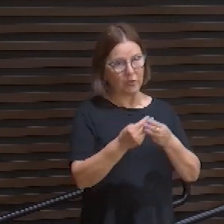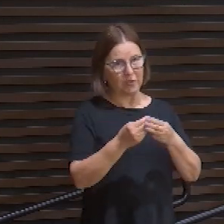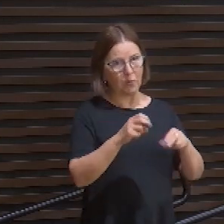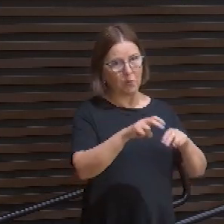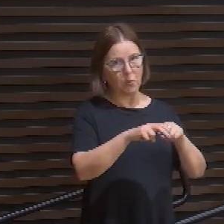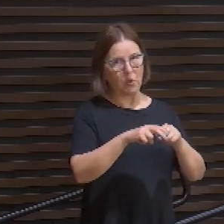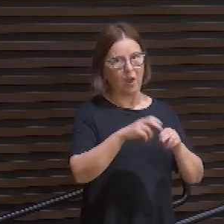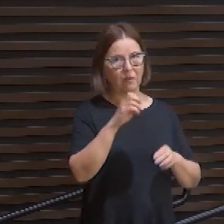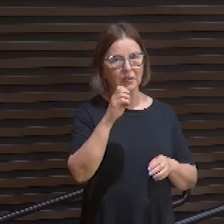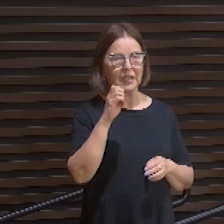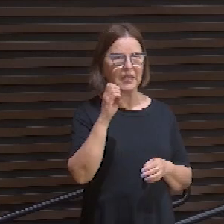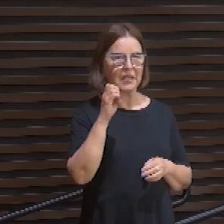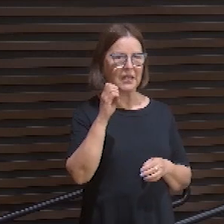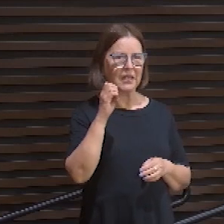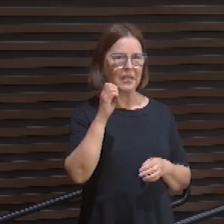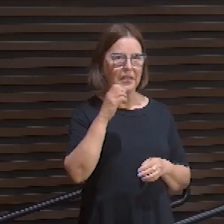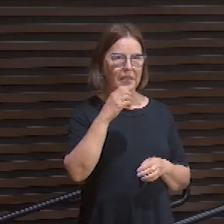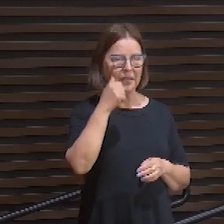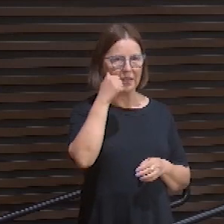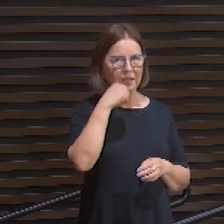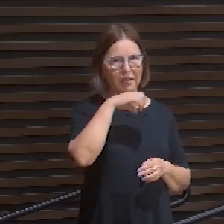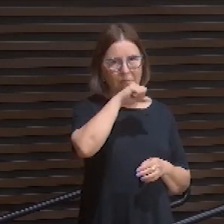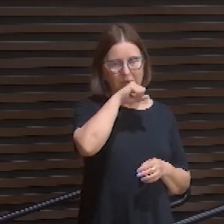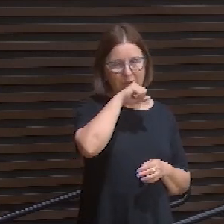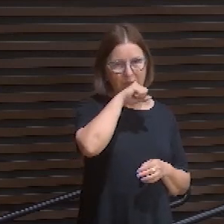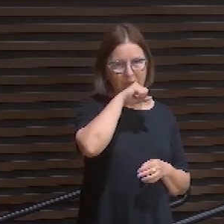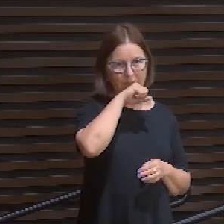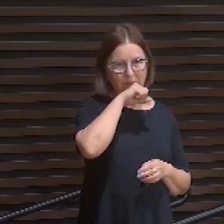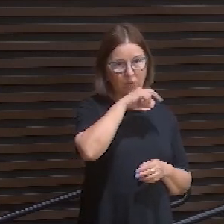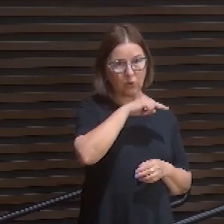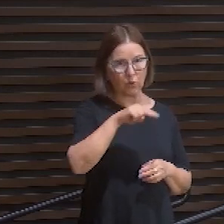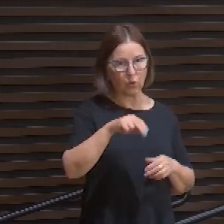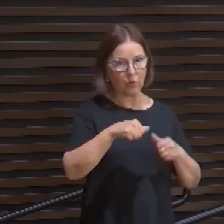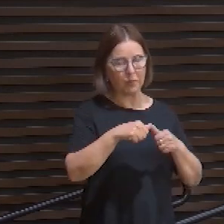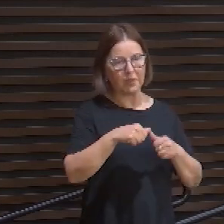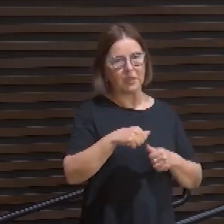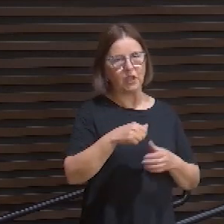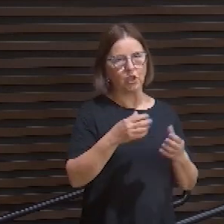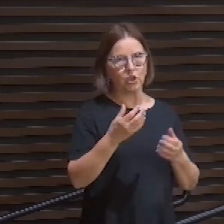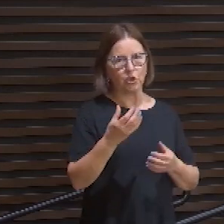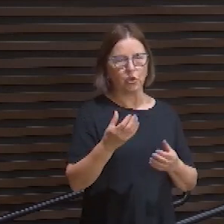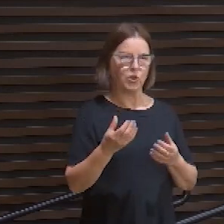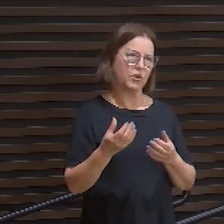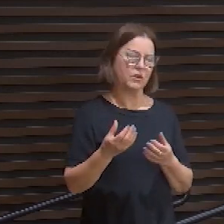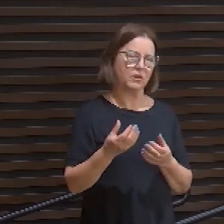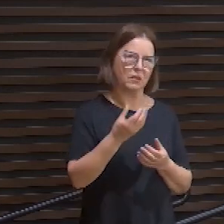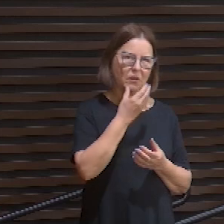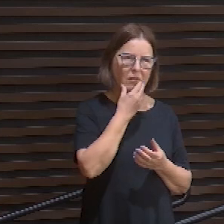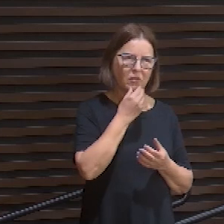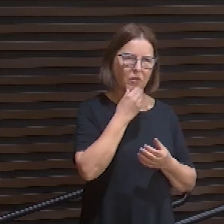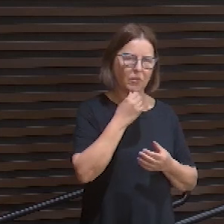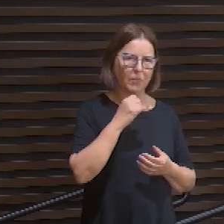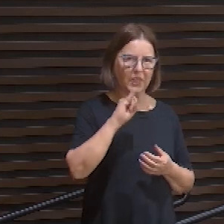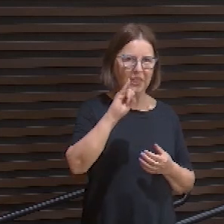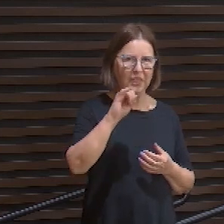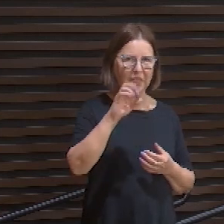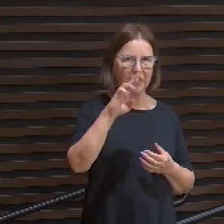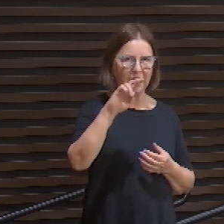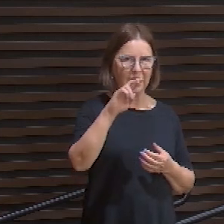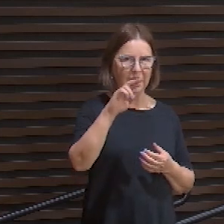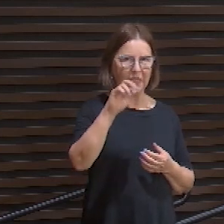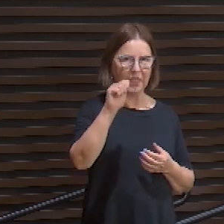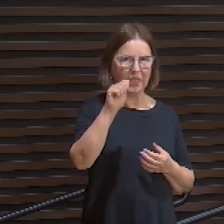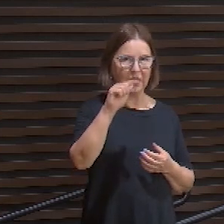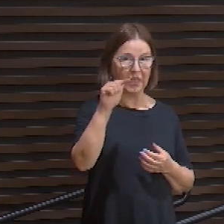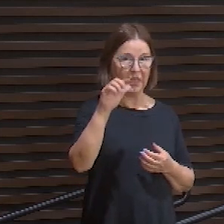Abif. E esse moço era um arquiteto muito